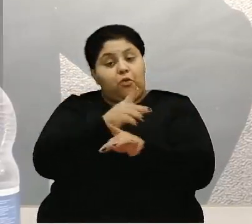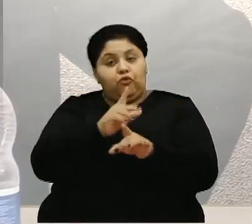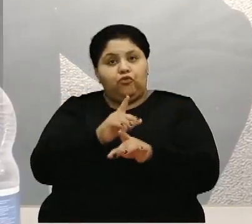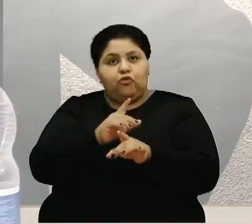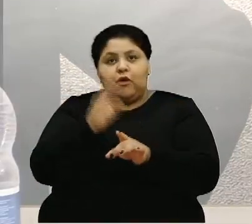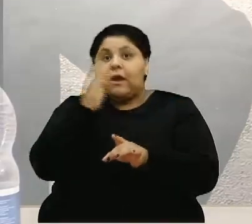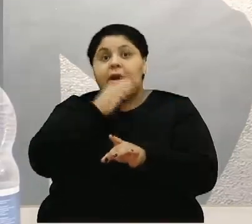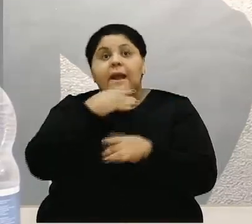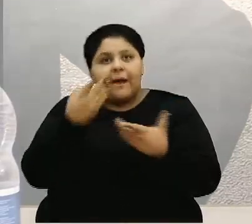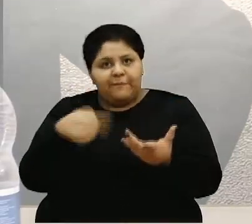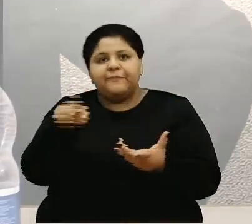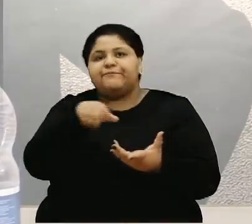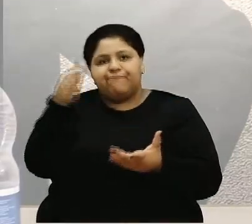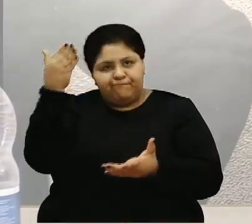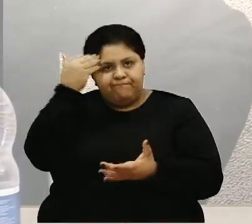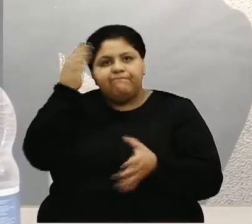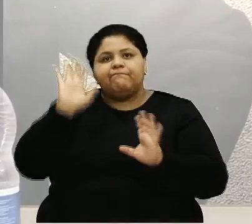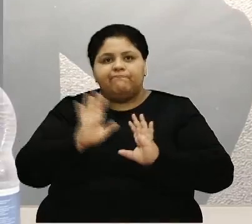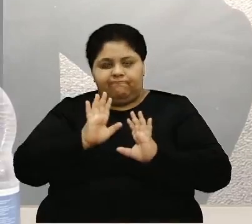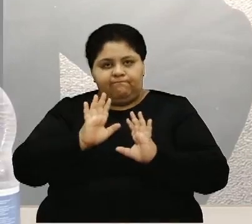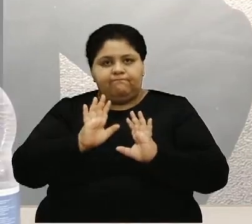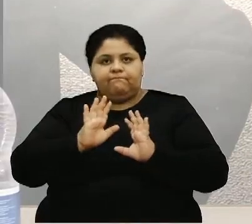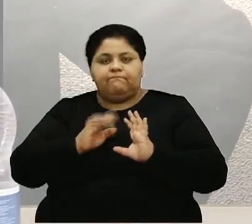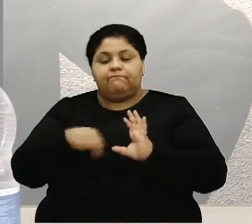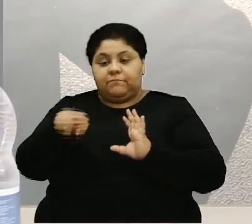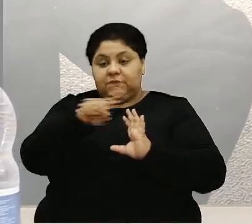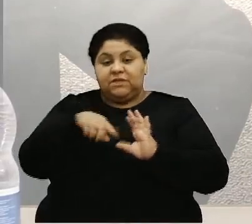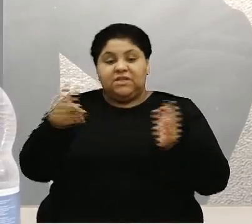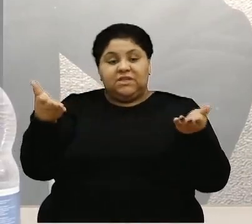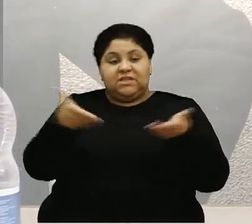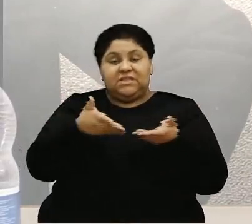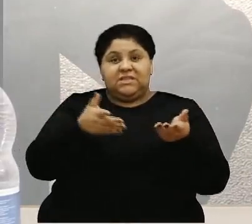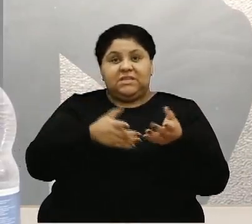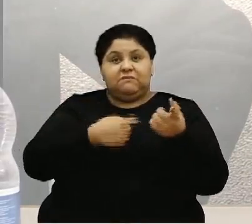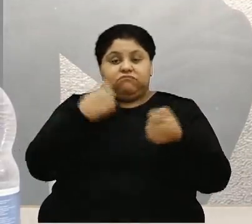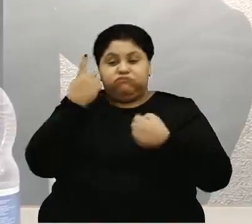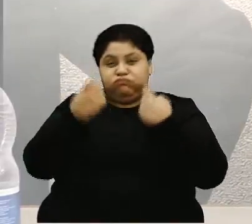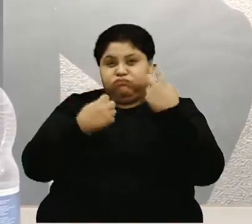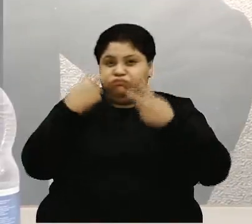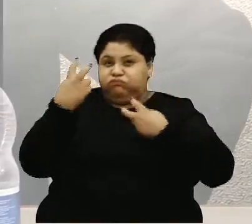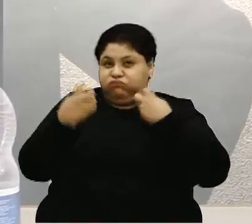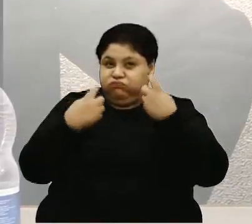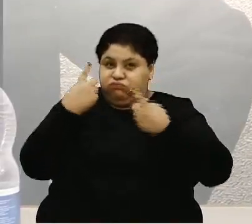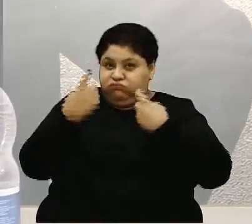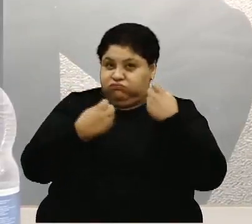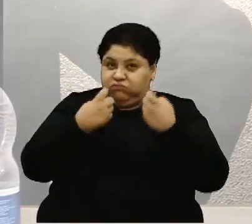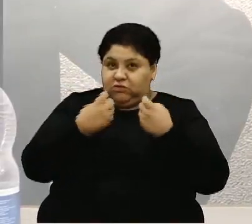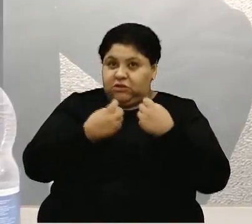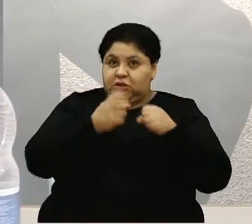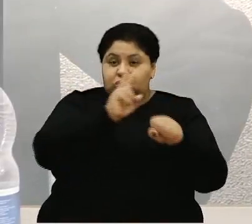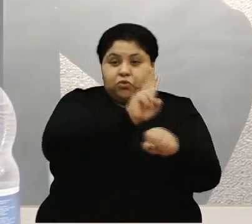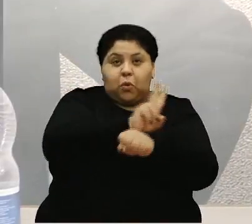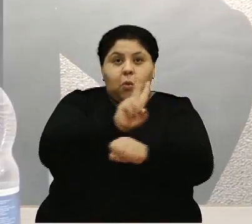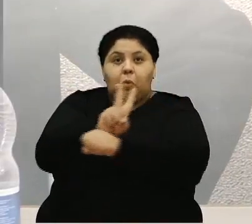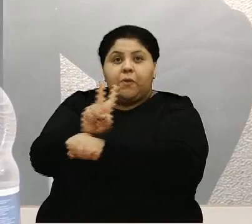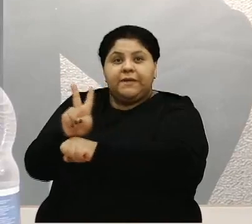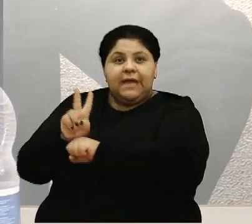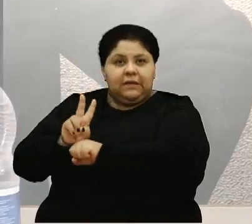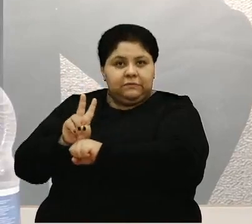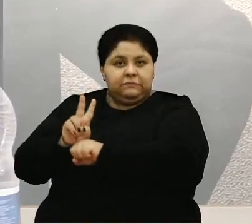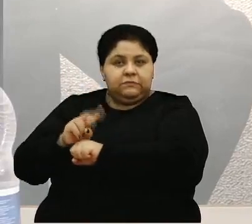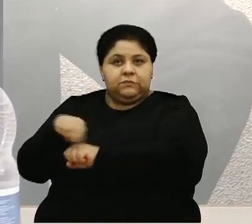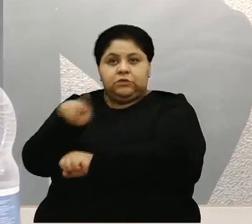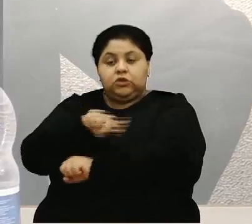que funcionam as coisas, e a gente já tem que se preocupar naquela questão da prevenção, vereador Cadore.